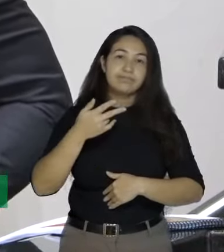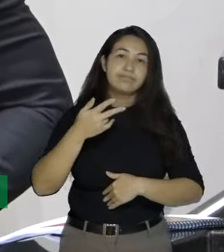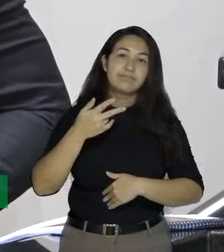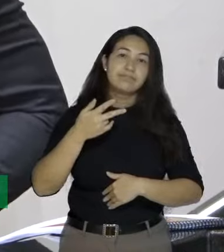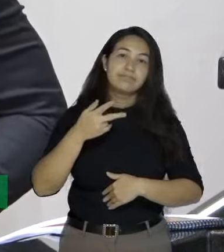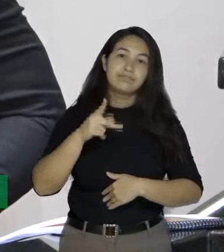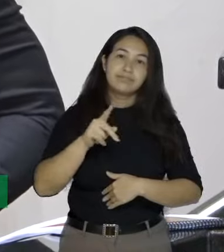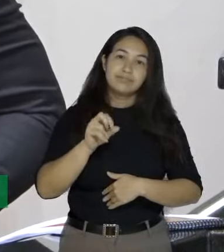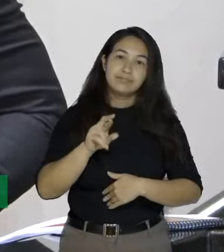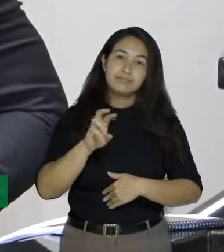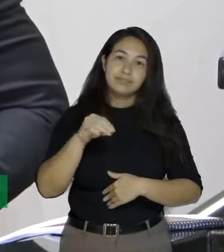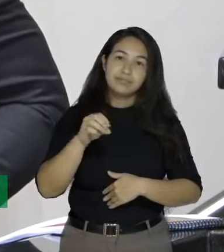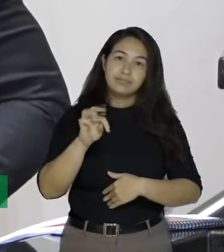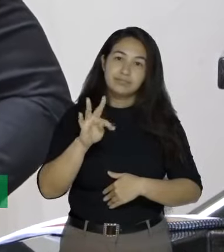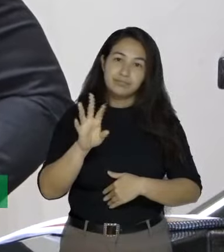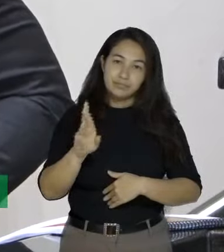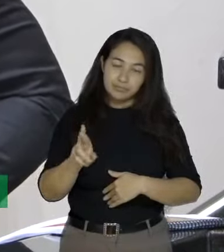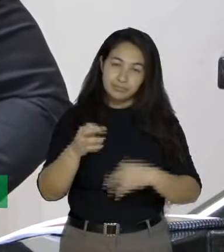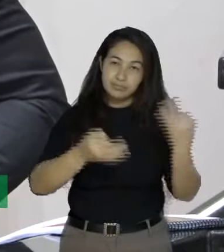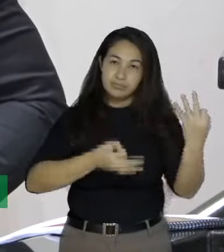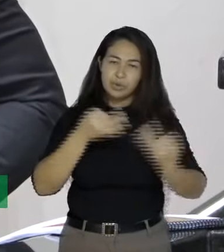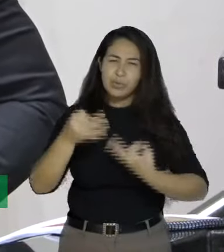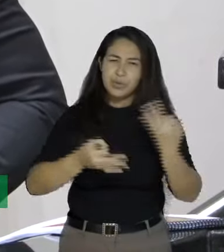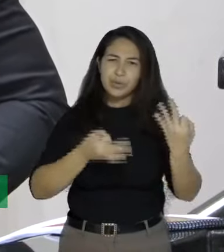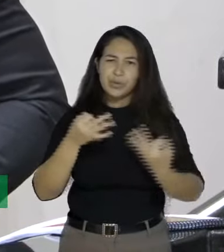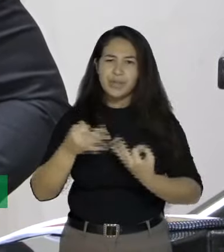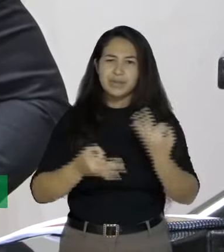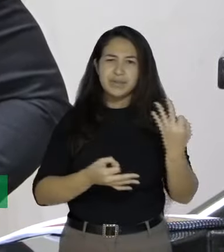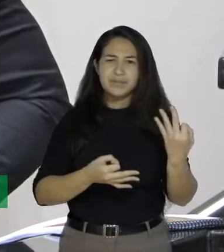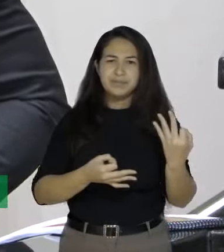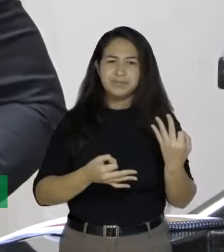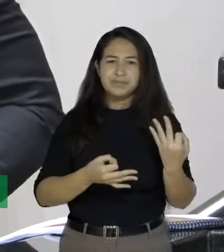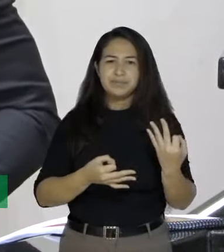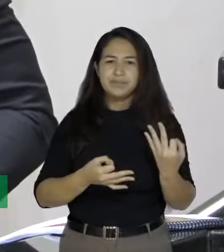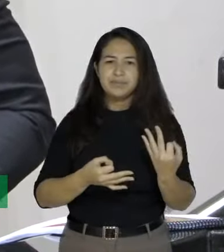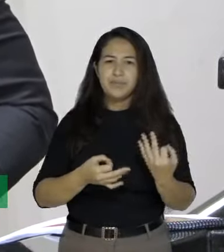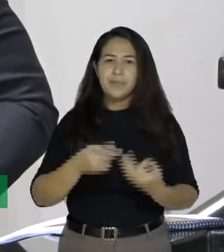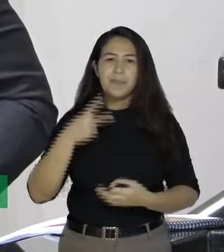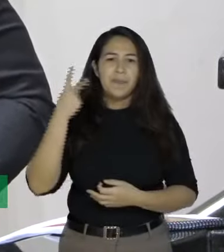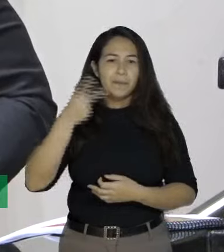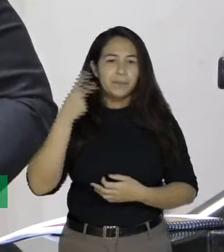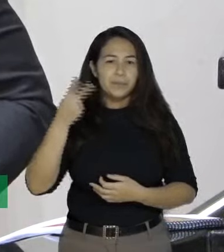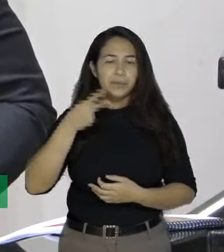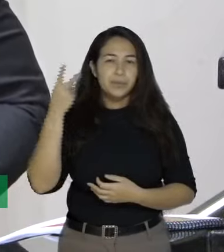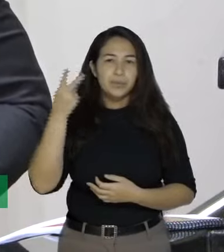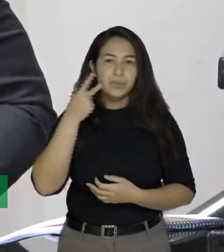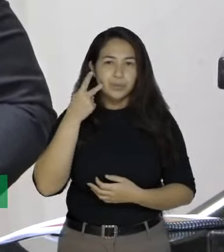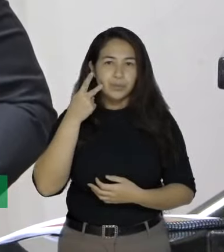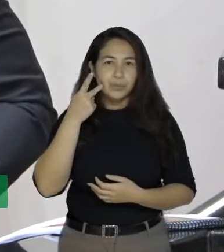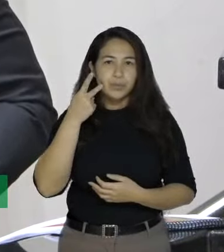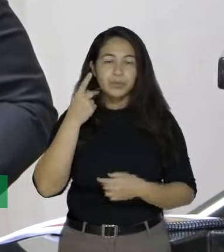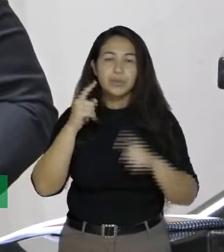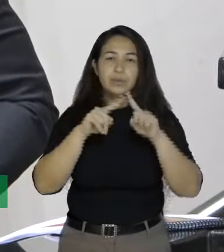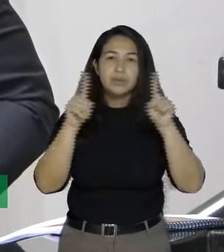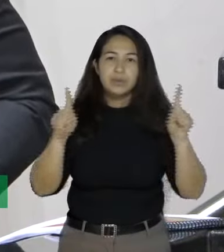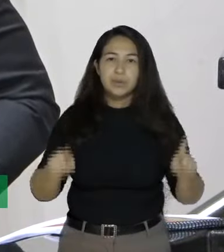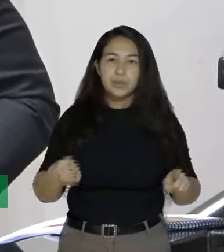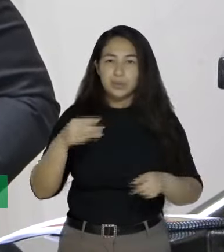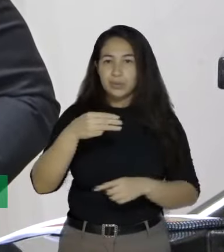que isso é promotoras e Procuradores Justiça servidores e servidores do Ministério Público